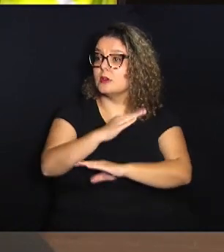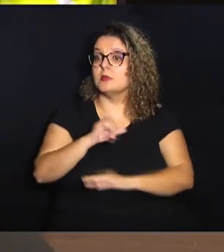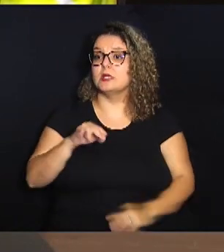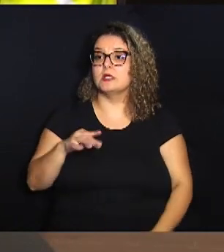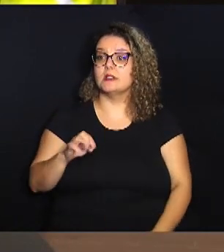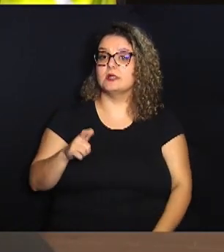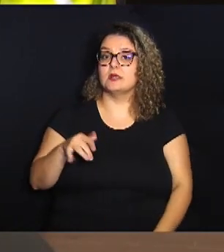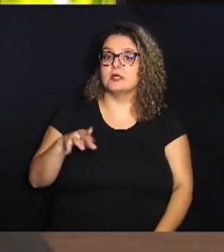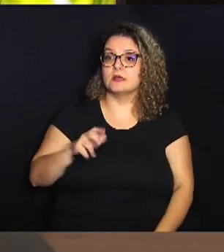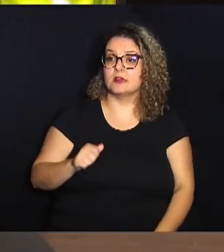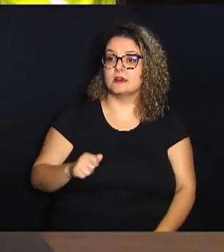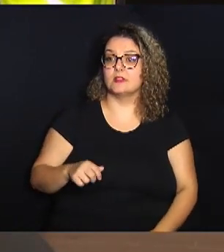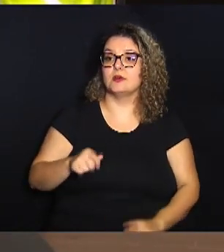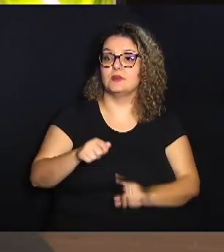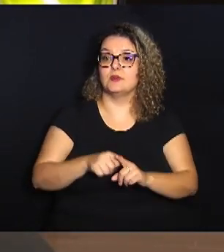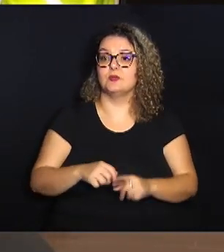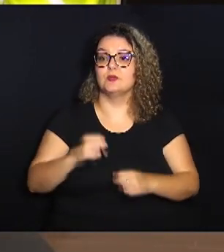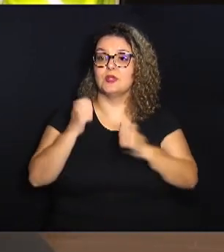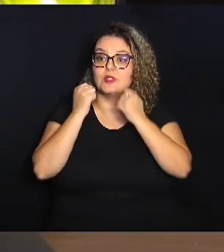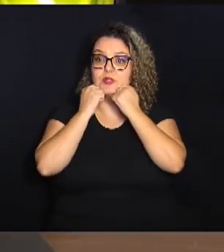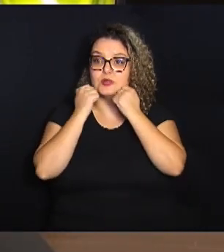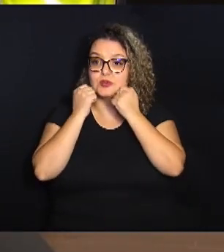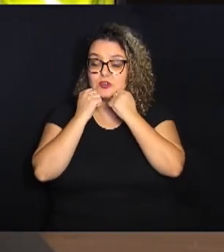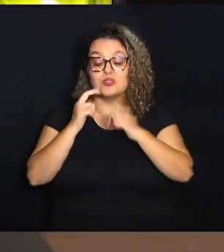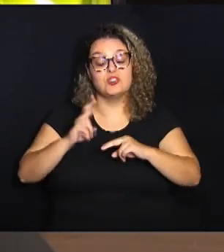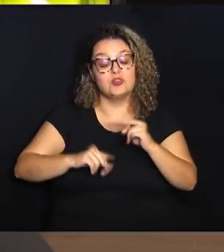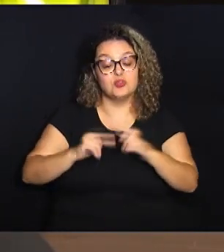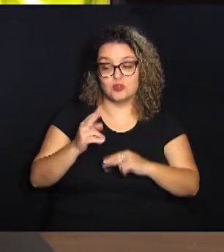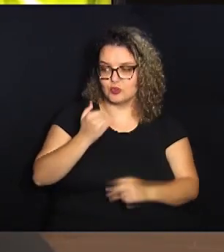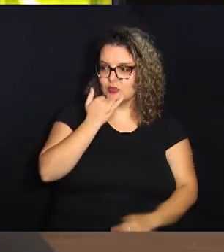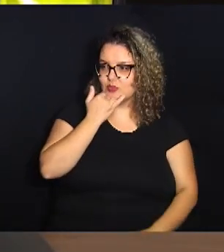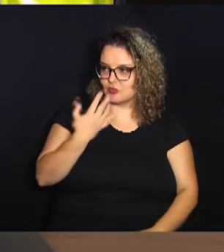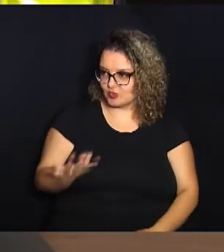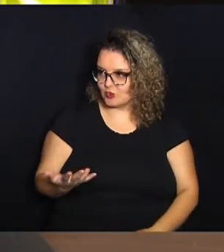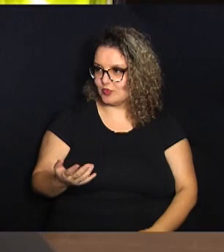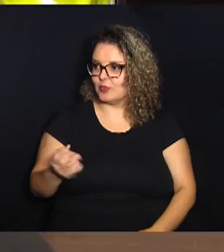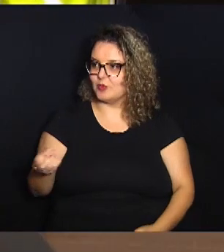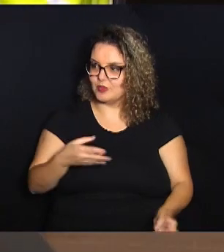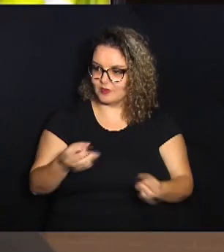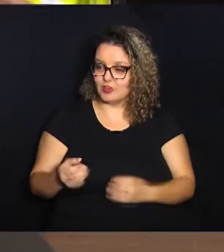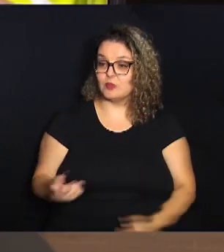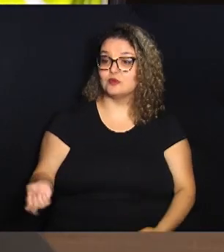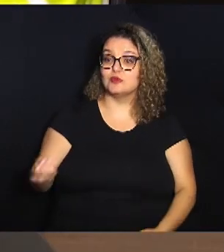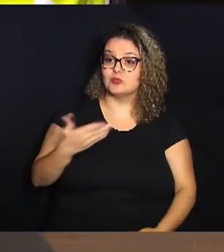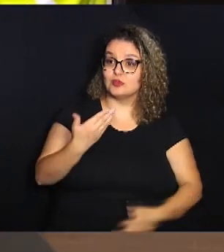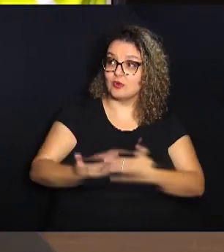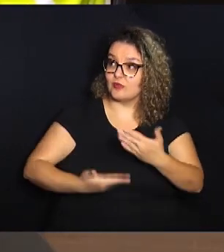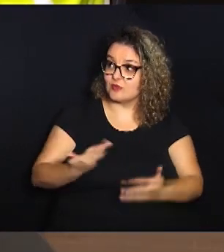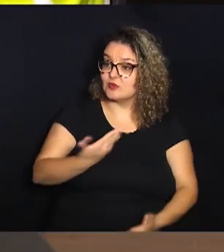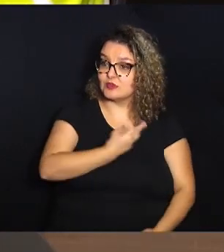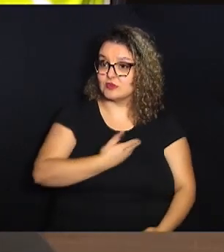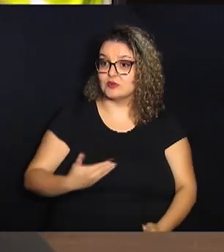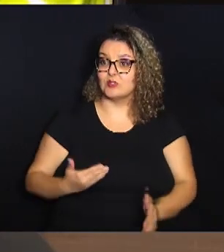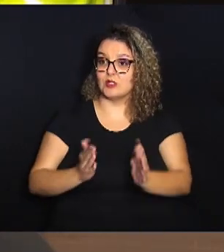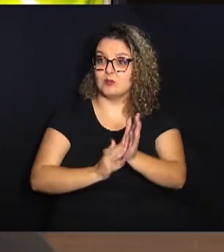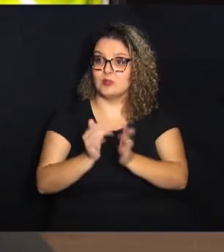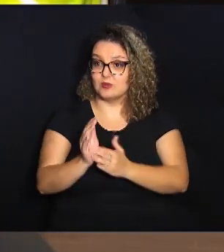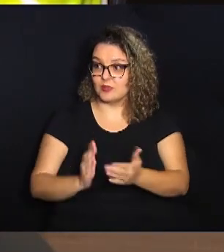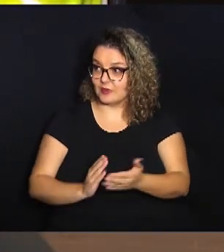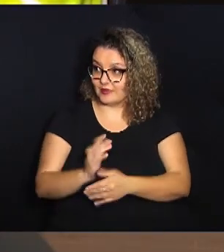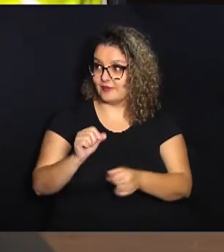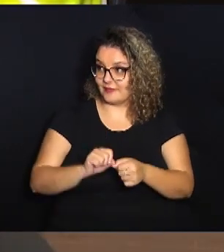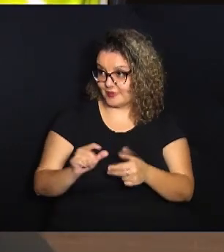de junho teve aí uma novidade, os novos servidores que assumiram seus cargos após o concurso público realizado